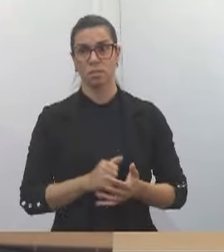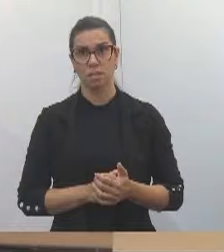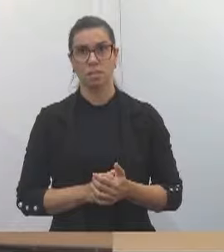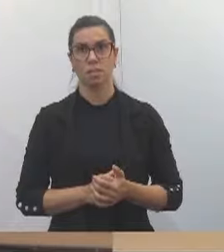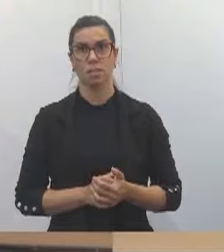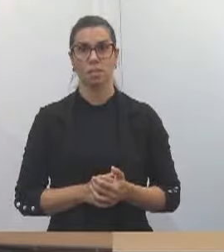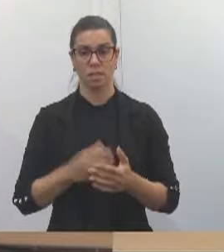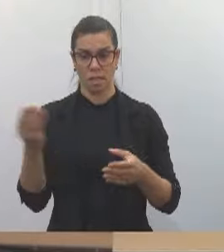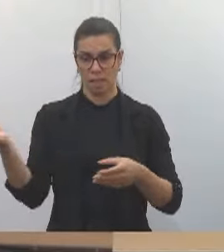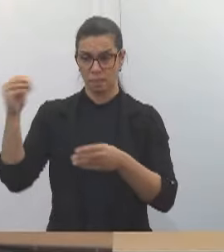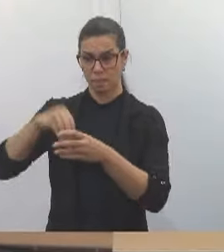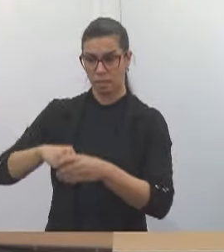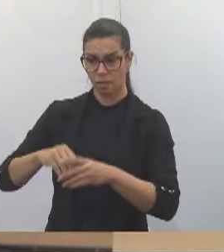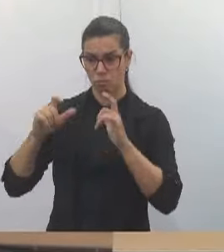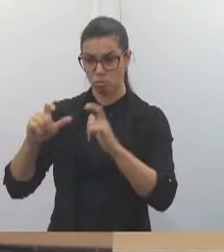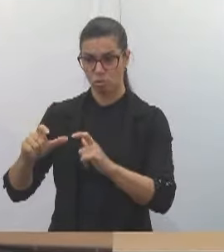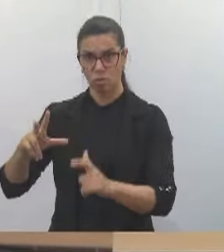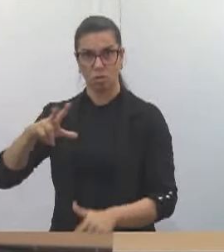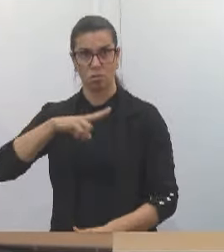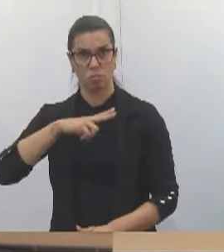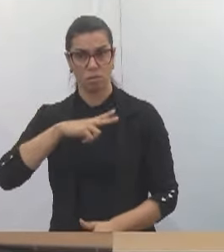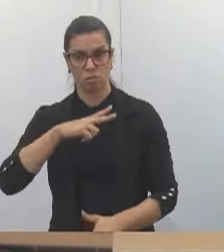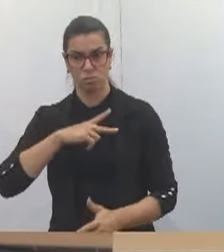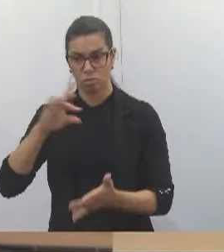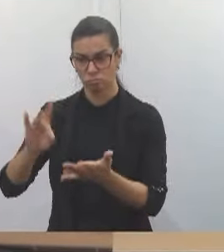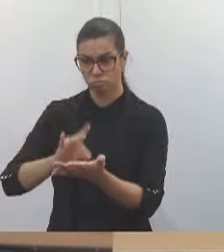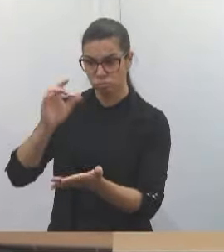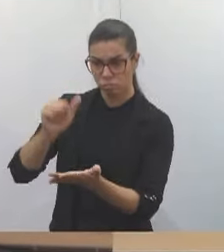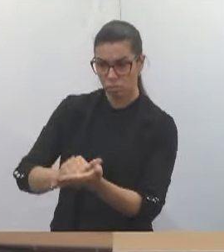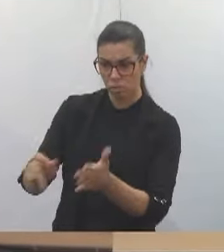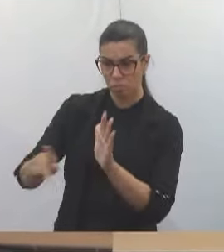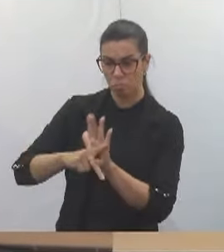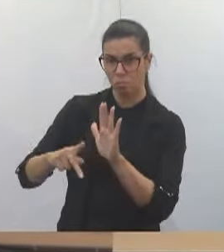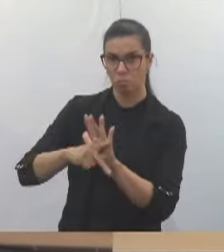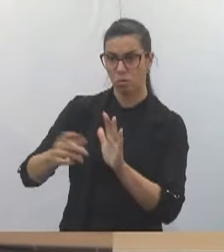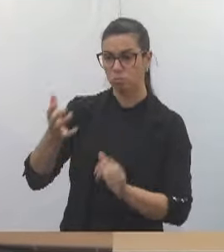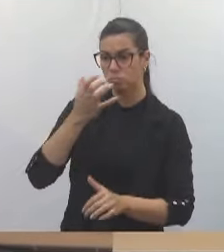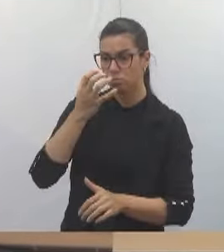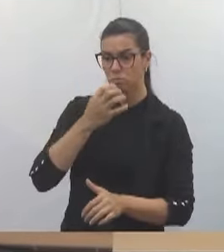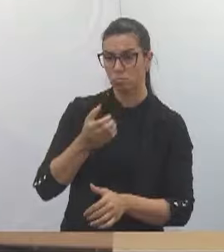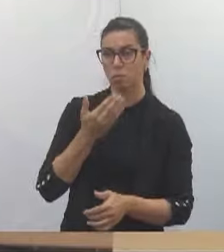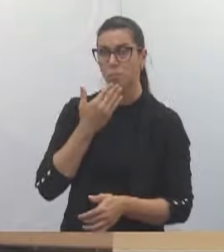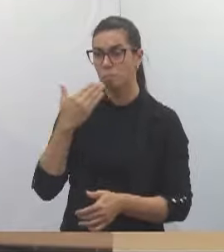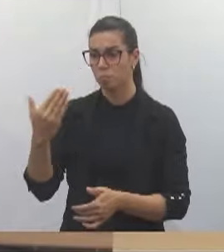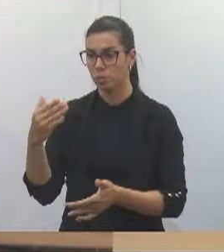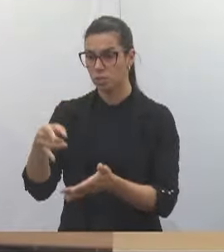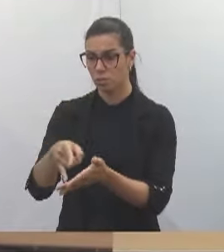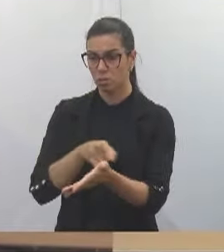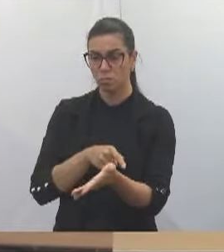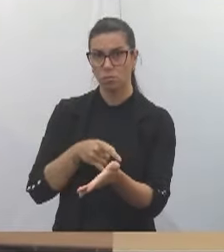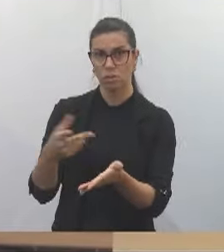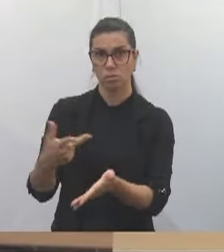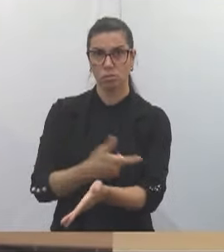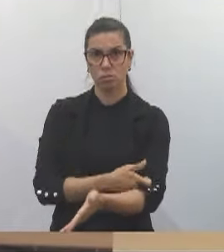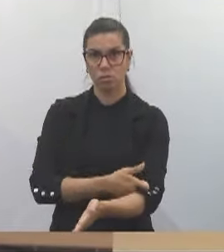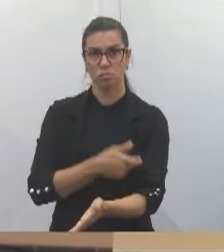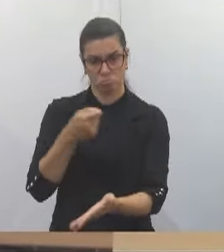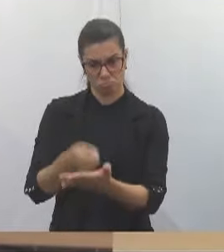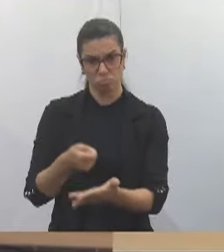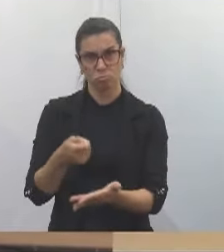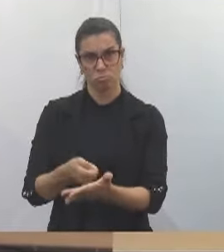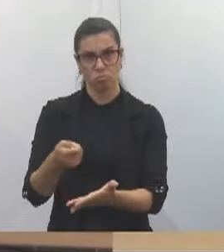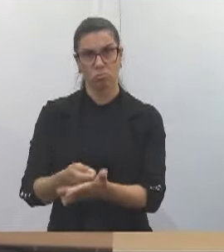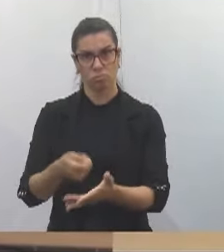condomínios fazer um cadastro dos seus animais e pedir a carteirinha de vacinação. Eu acho que isso deveria ser obrigatório.